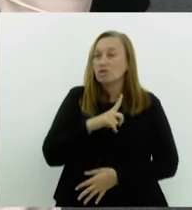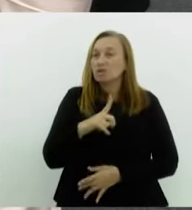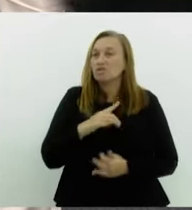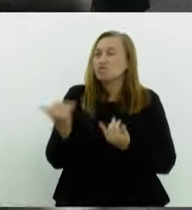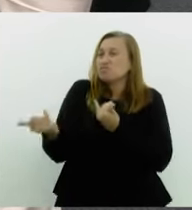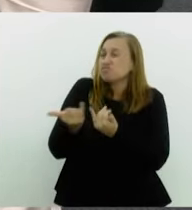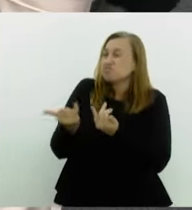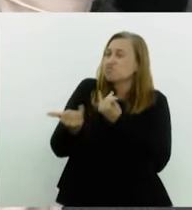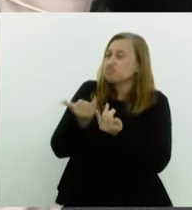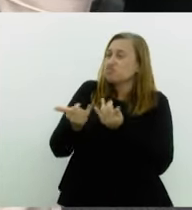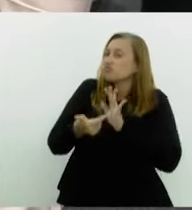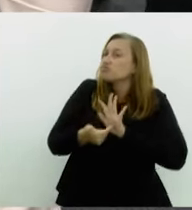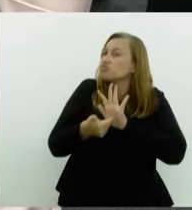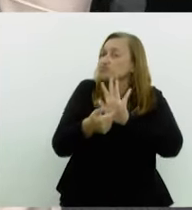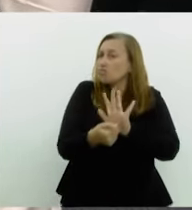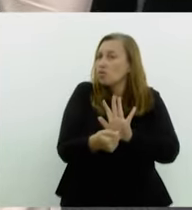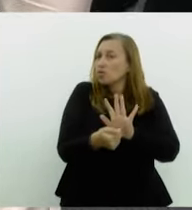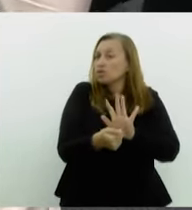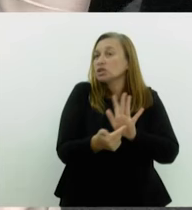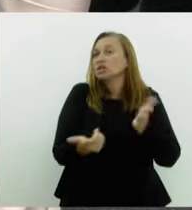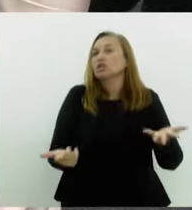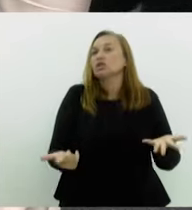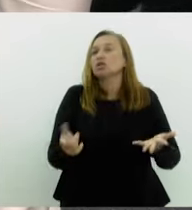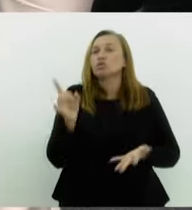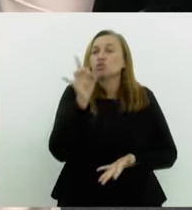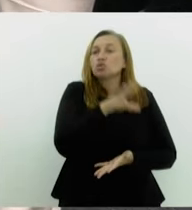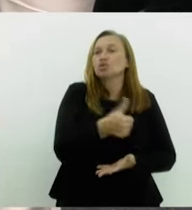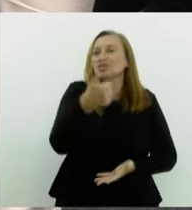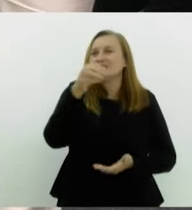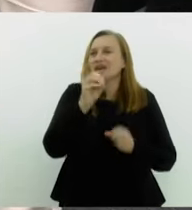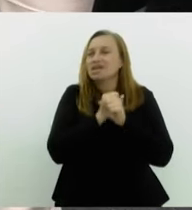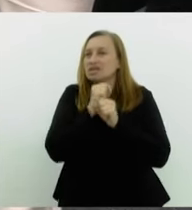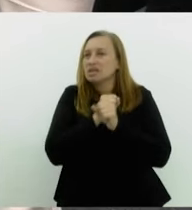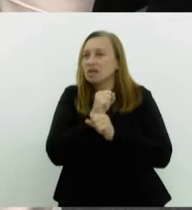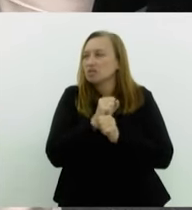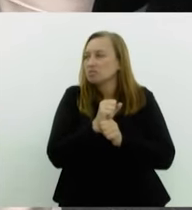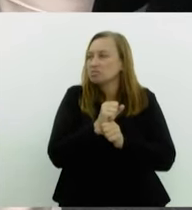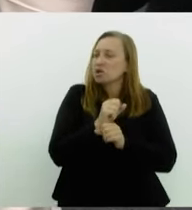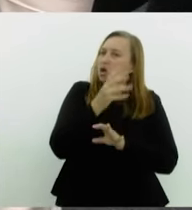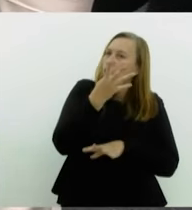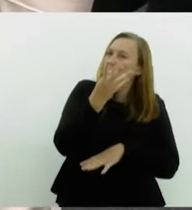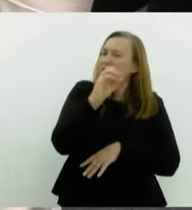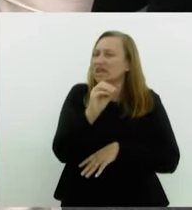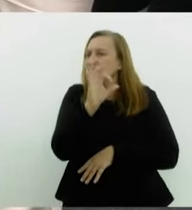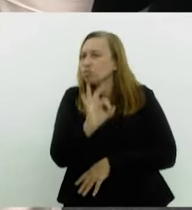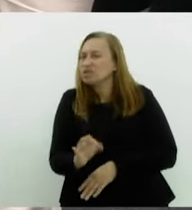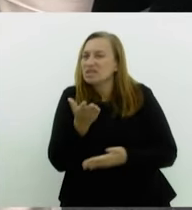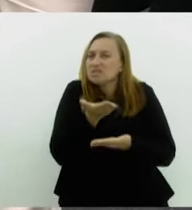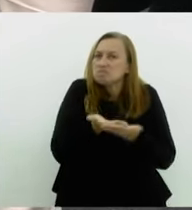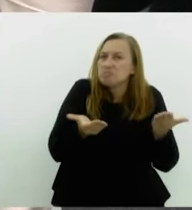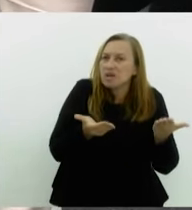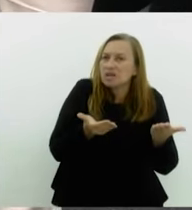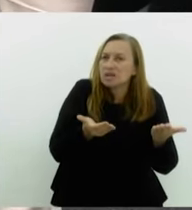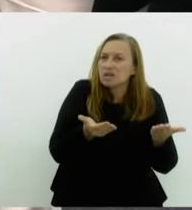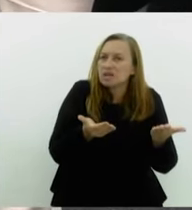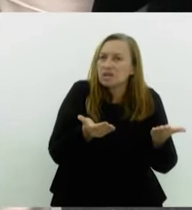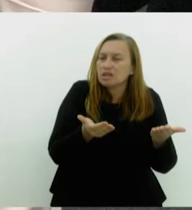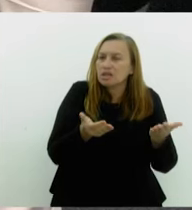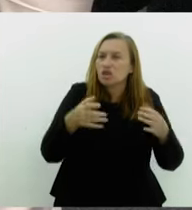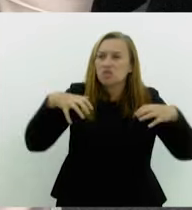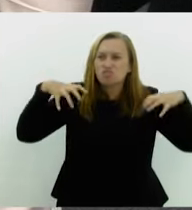apontam, deputado Carlos Mink, que dos últimos 10 anos, pelo menos 40% das perdas em